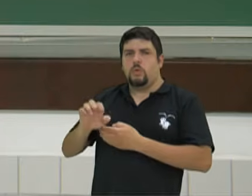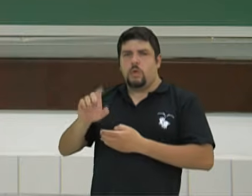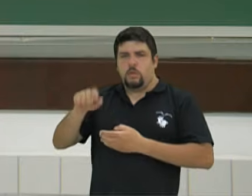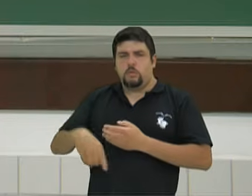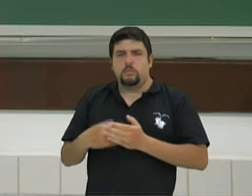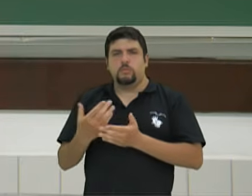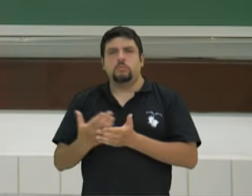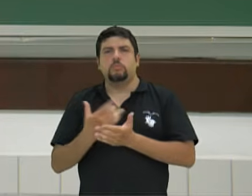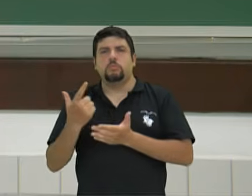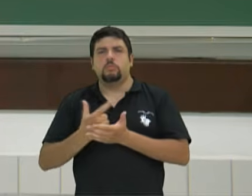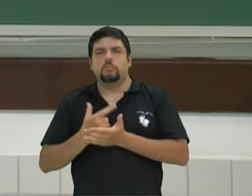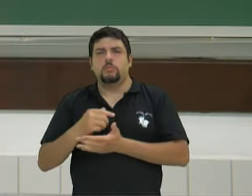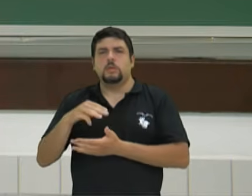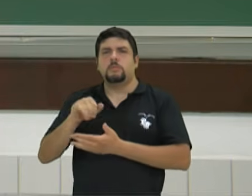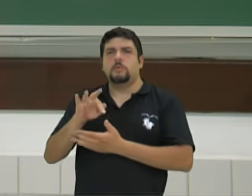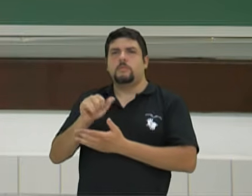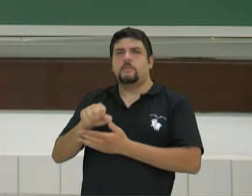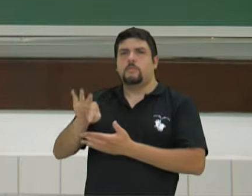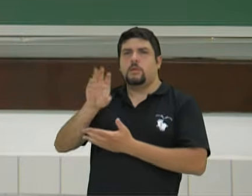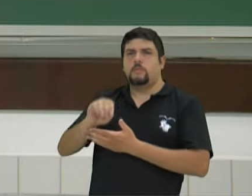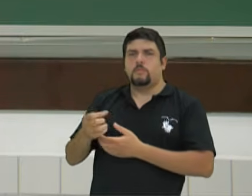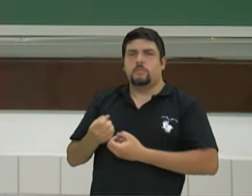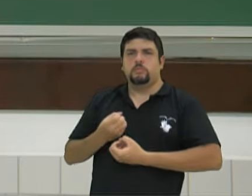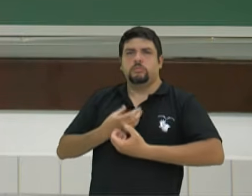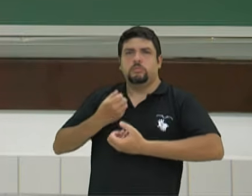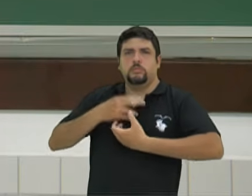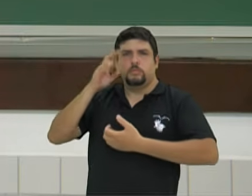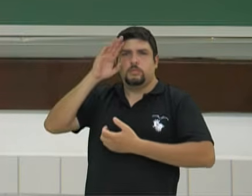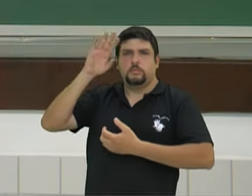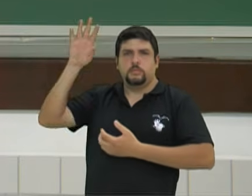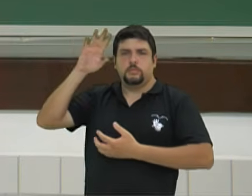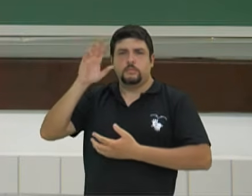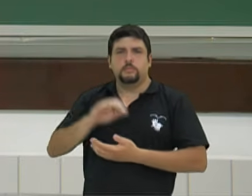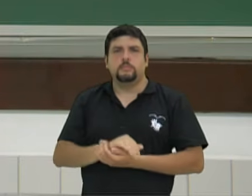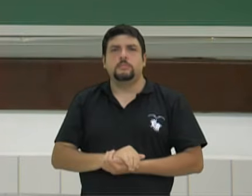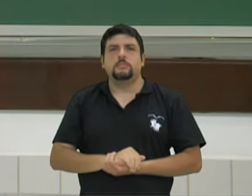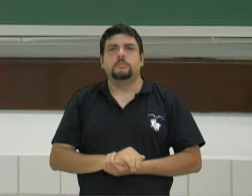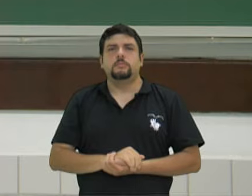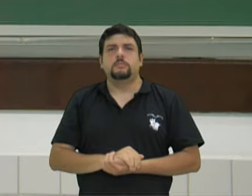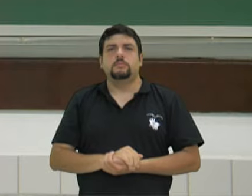muitos dessas vanguardas, elas começam com a literatura, né? Então,